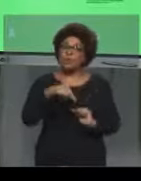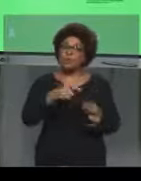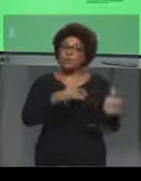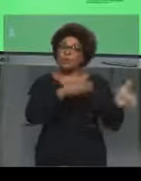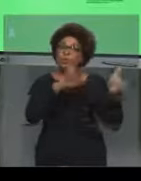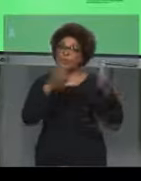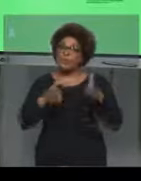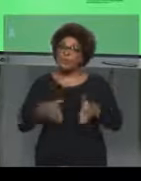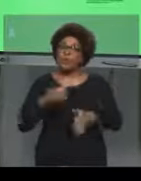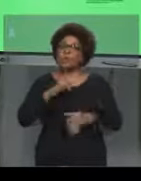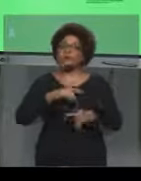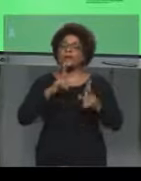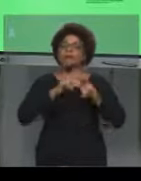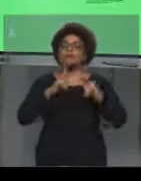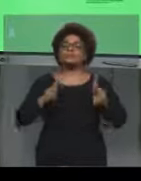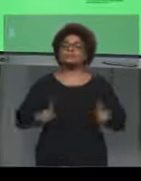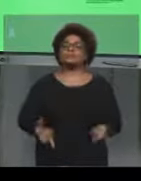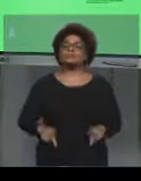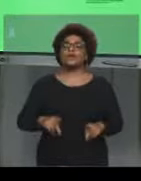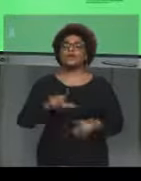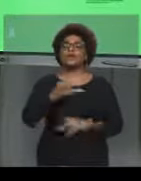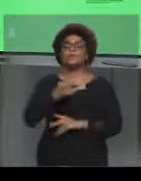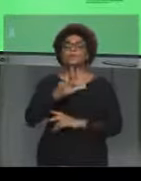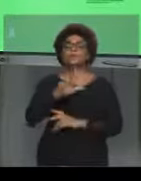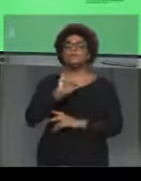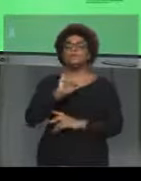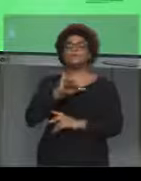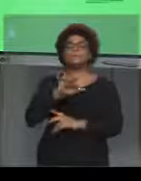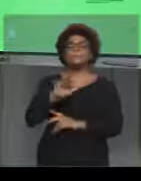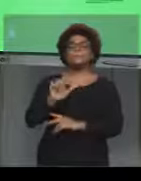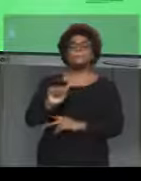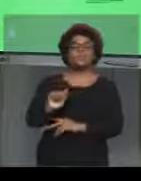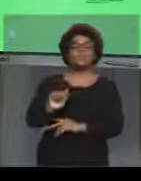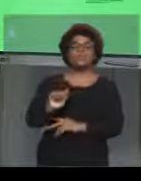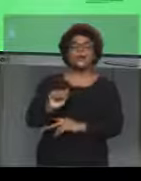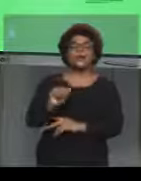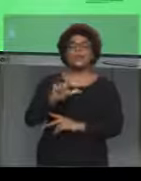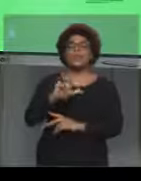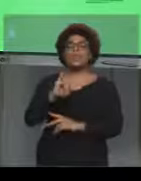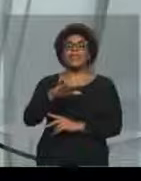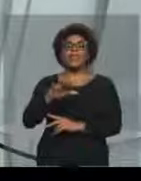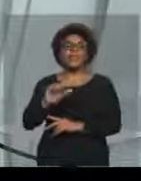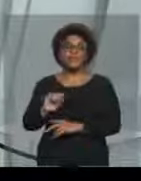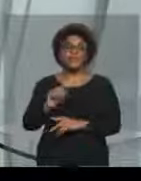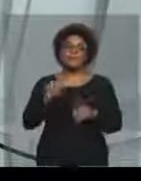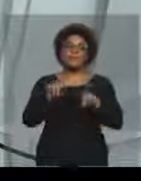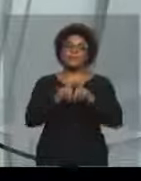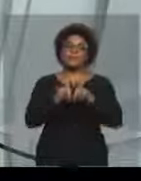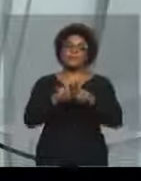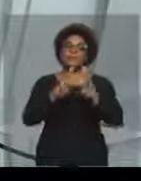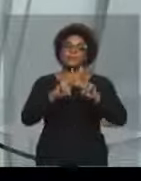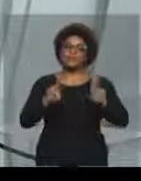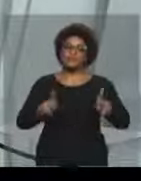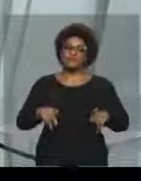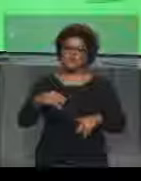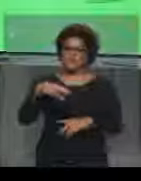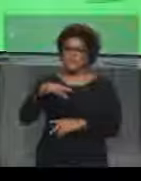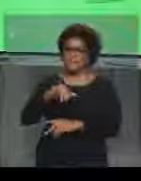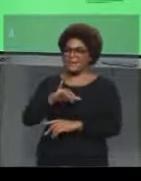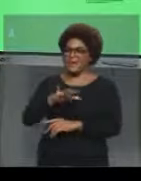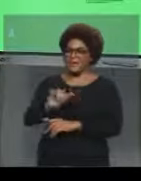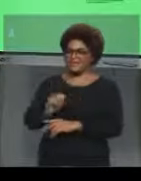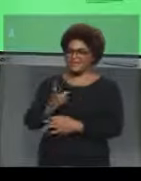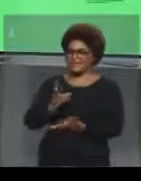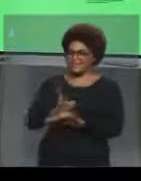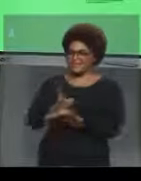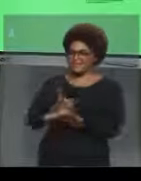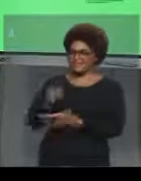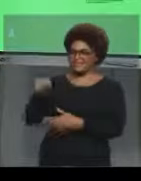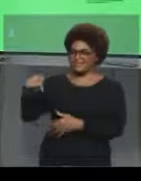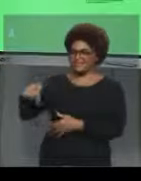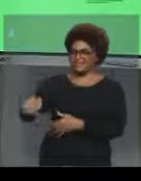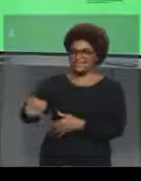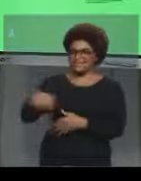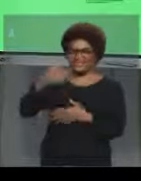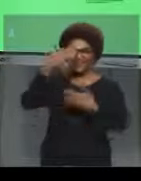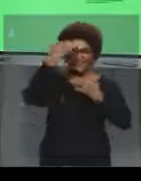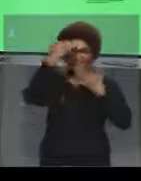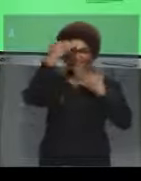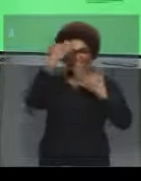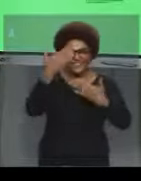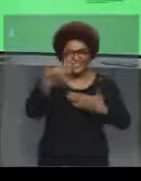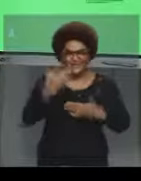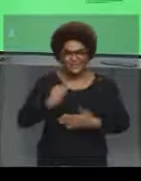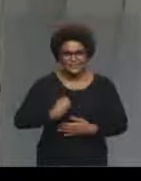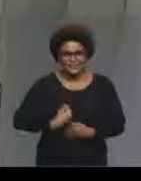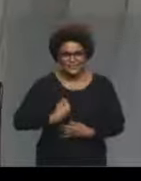Língua Portuguesa, a Ludmila Lima, e da professora Maria Alice de Souza, que continua com a gente. Eu agradeço a presença